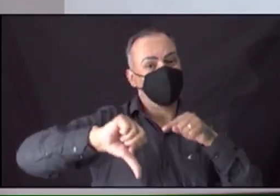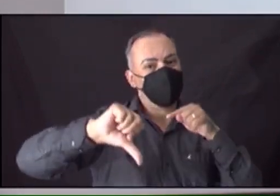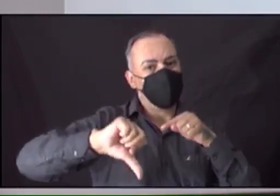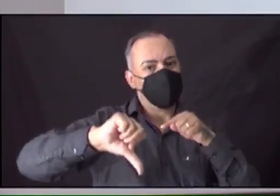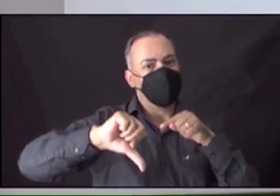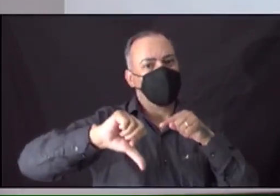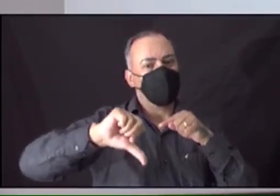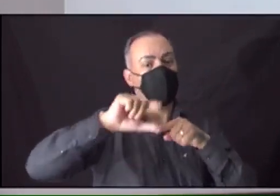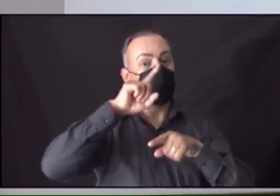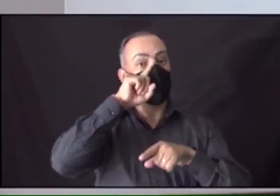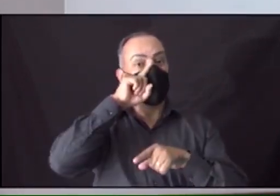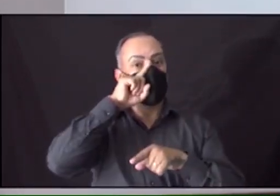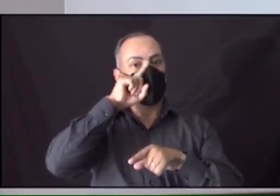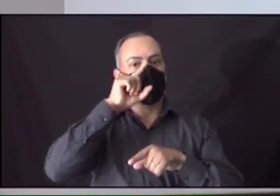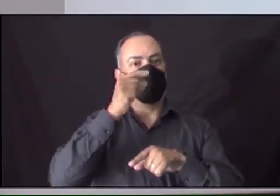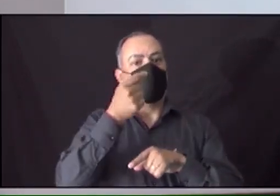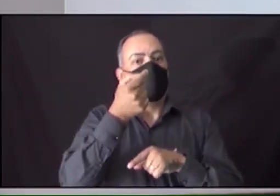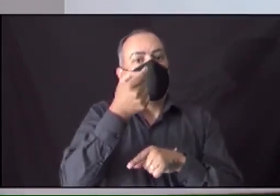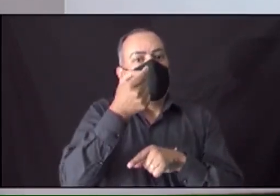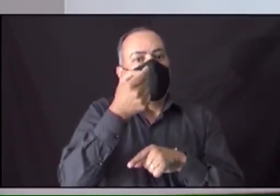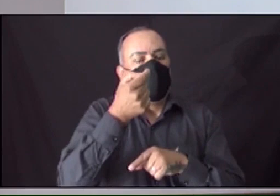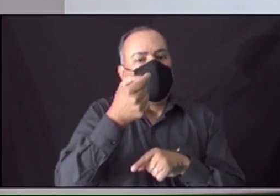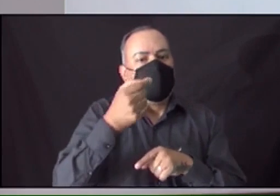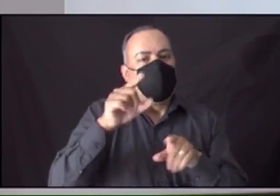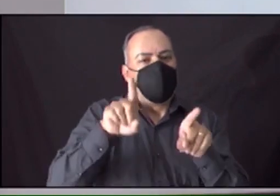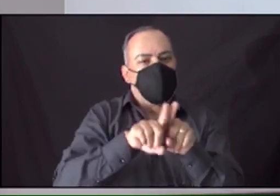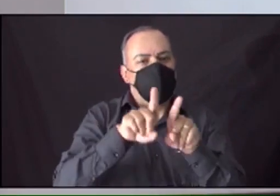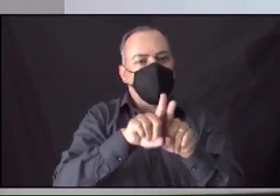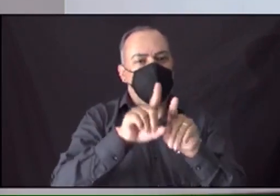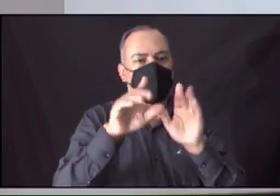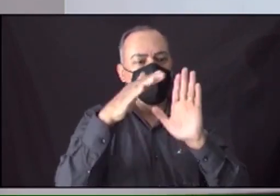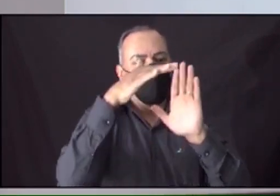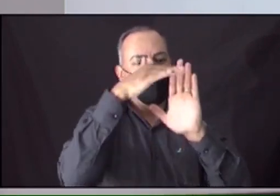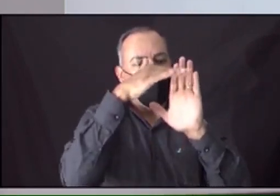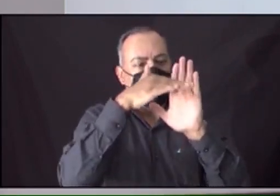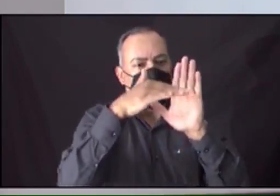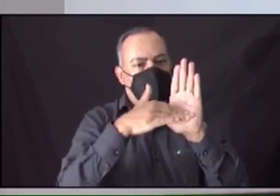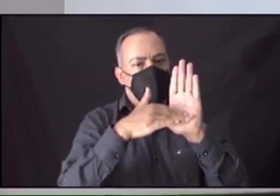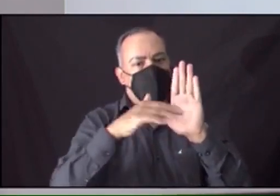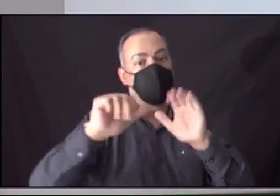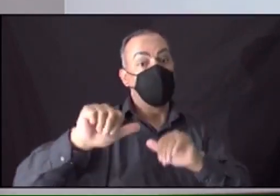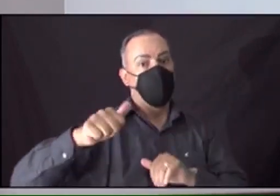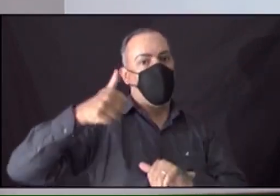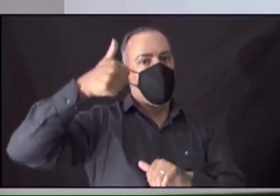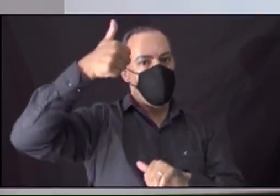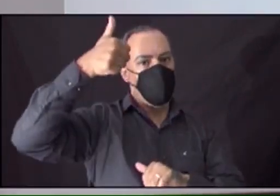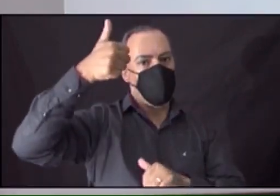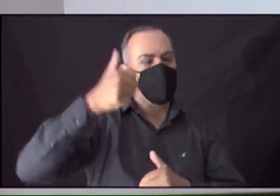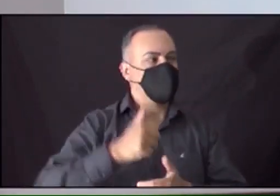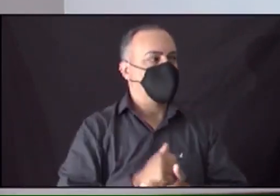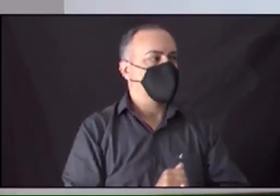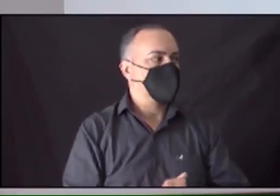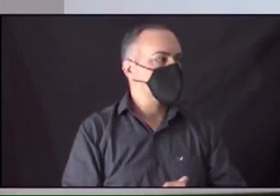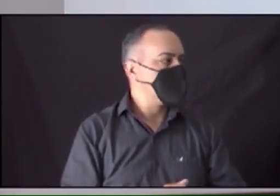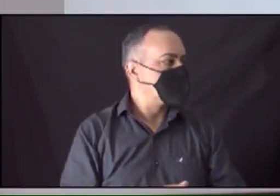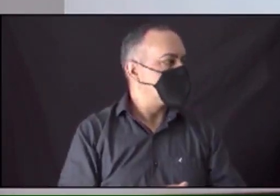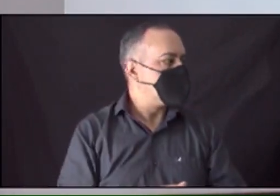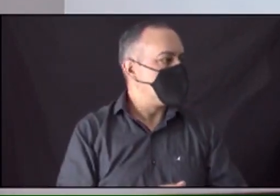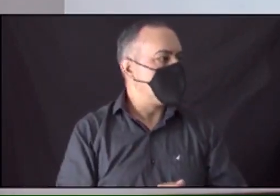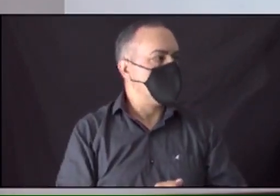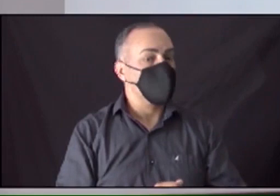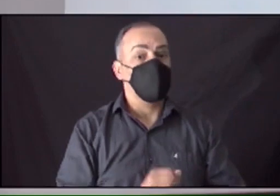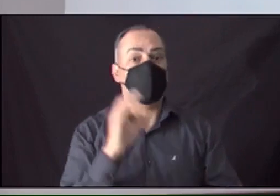estamos sentindo isso, né? E uma taxa de positividade também maior. E uma velocidade, Tati, se puder, e